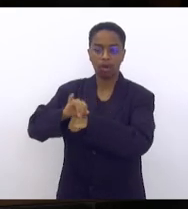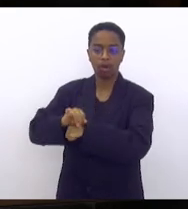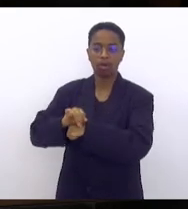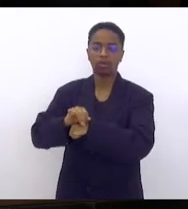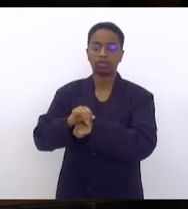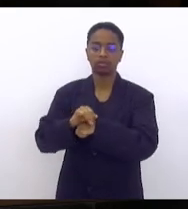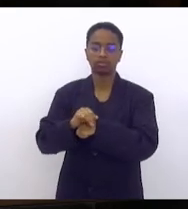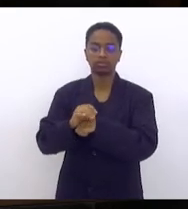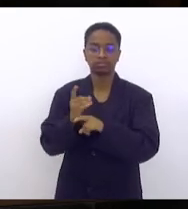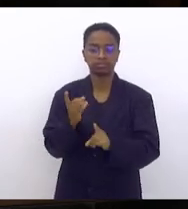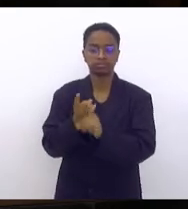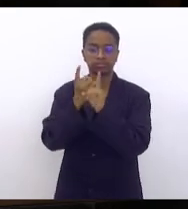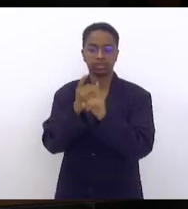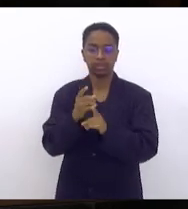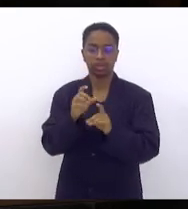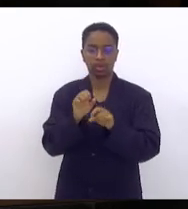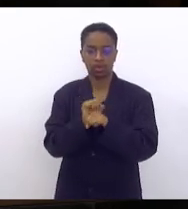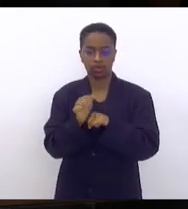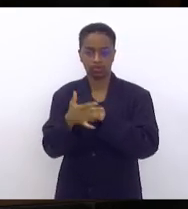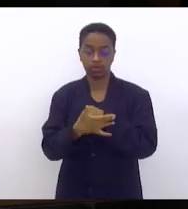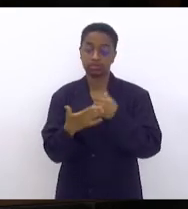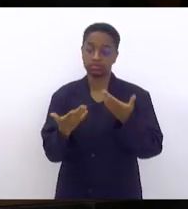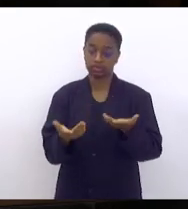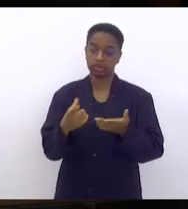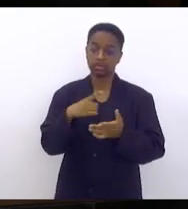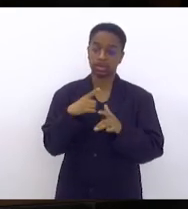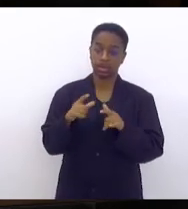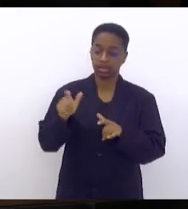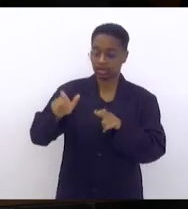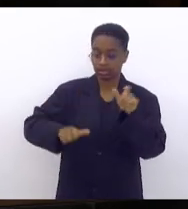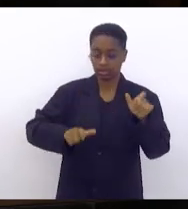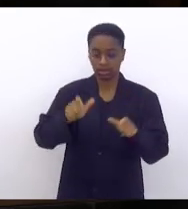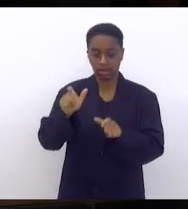Covid, né? Ou seja, tem agente de endemias e